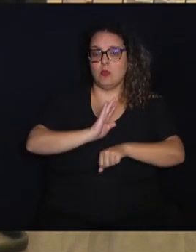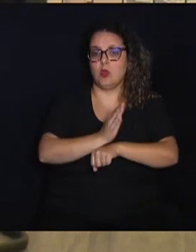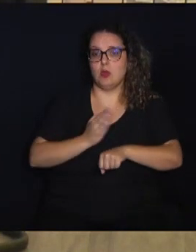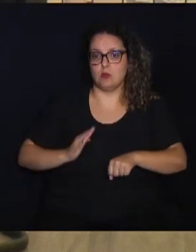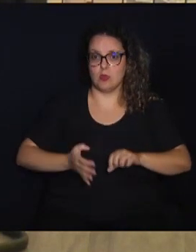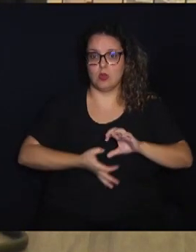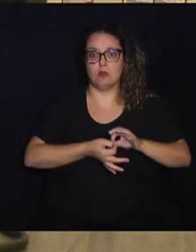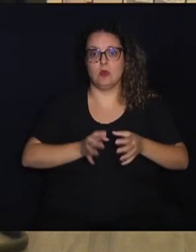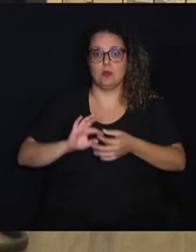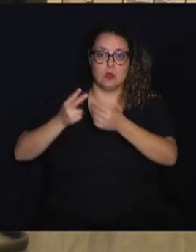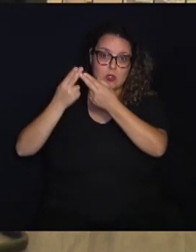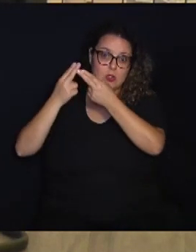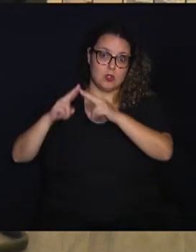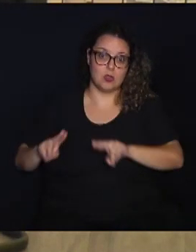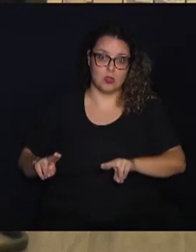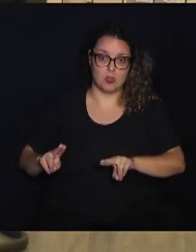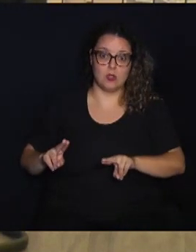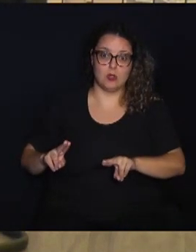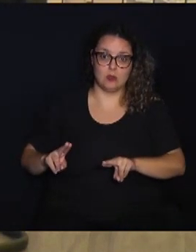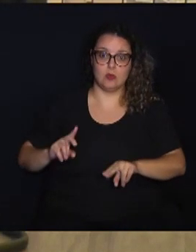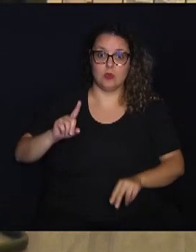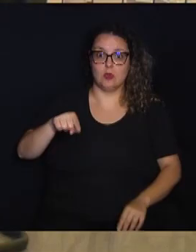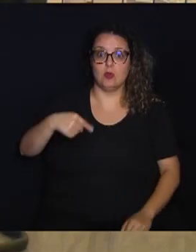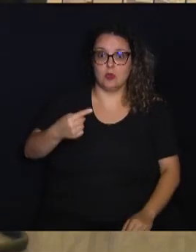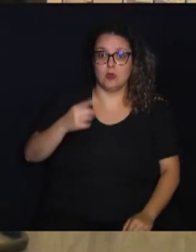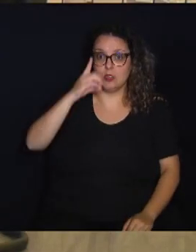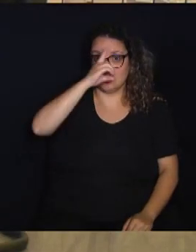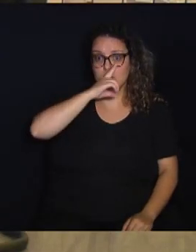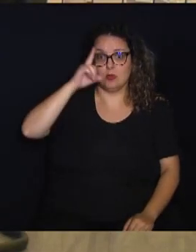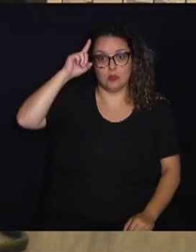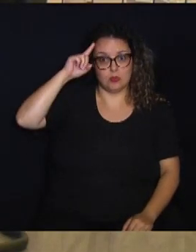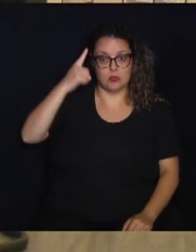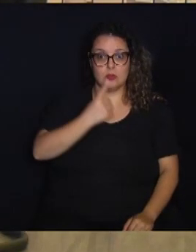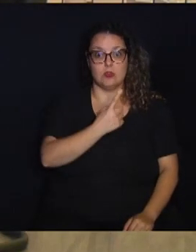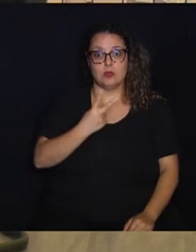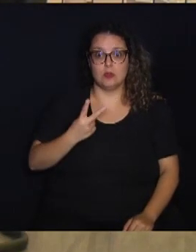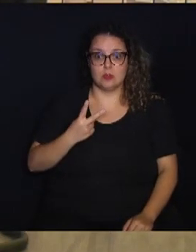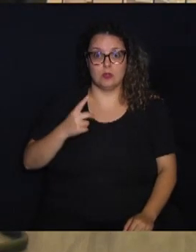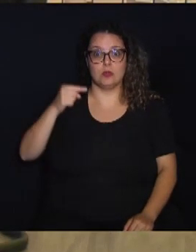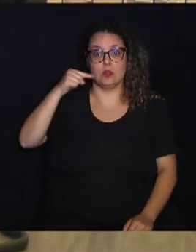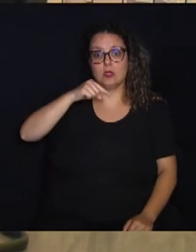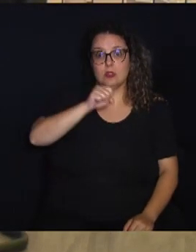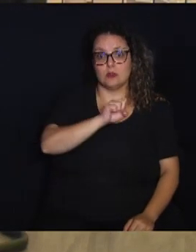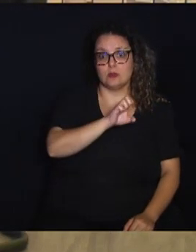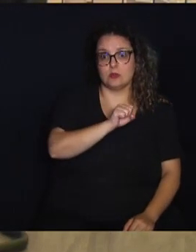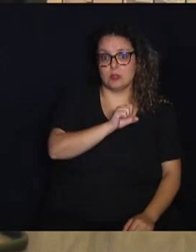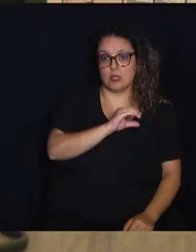de Paris de 2024, no próximo domingo, dia 12, vai estar aqui no SESC. Ela vai fazer uma